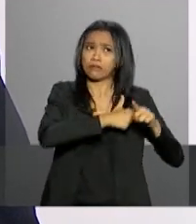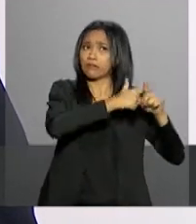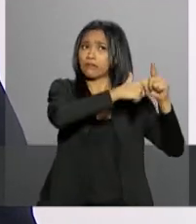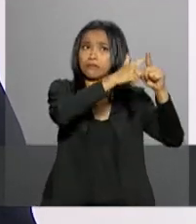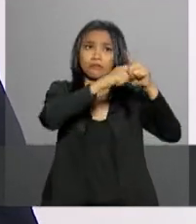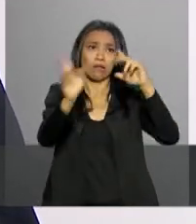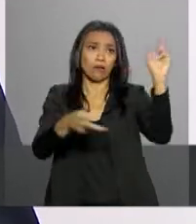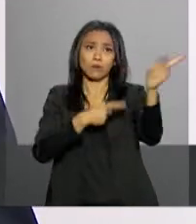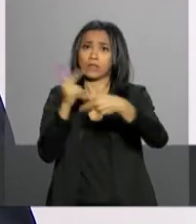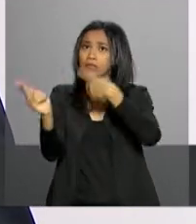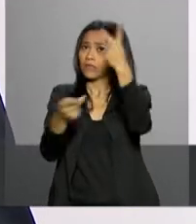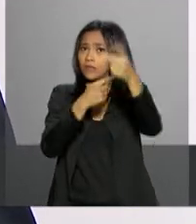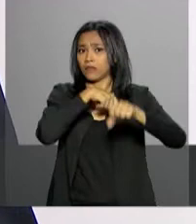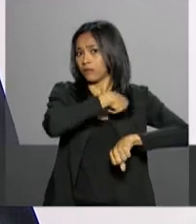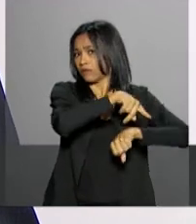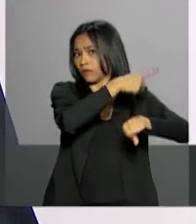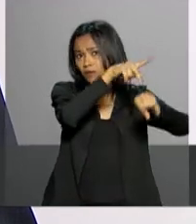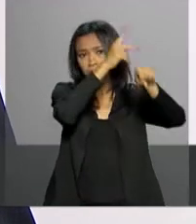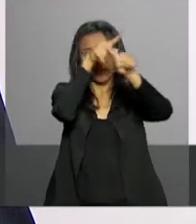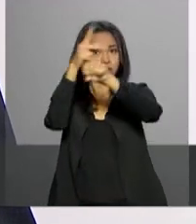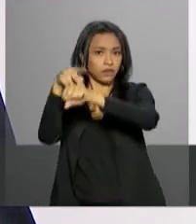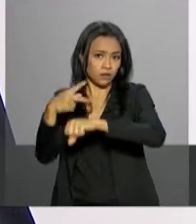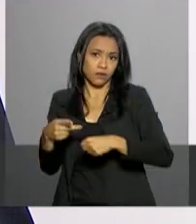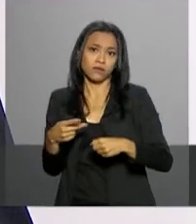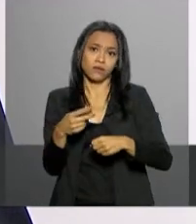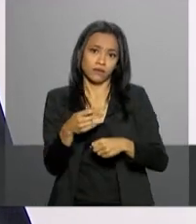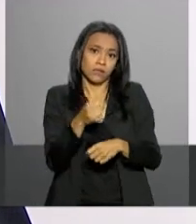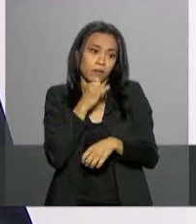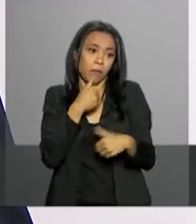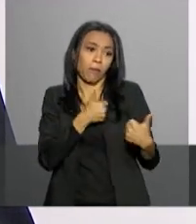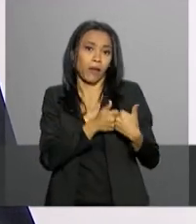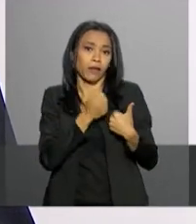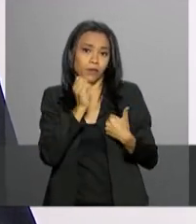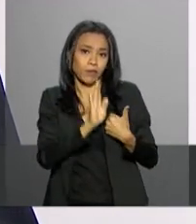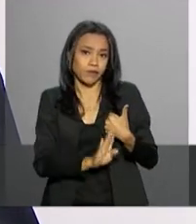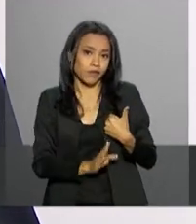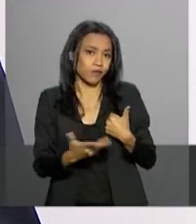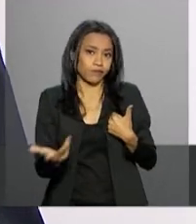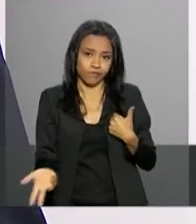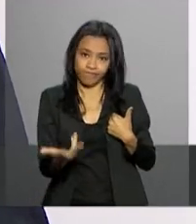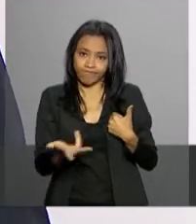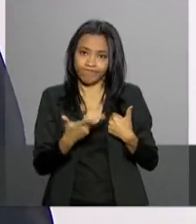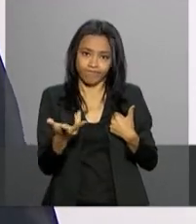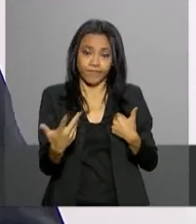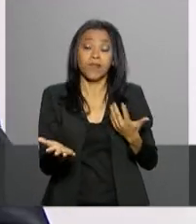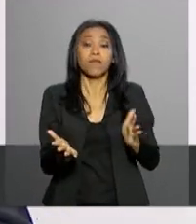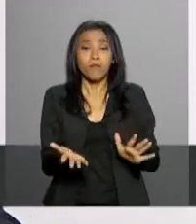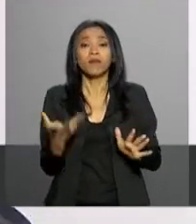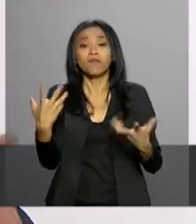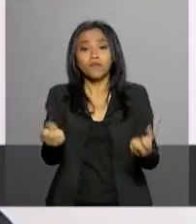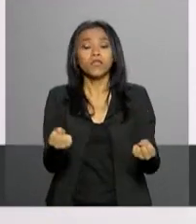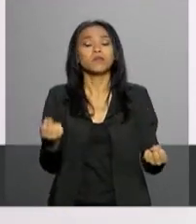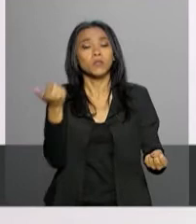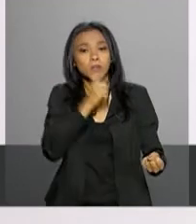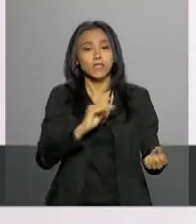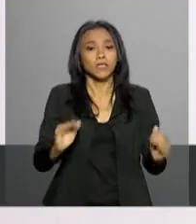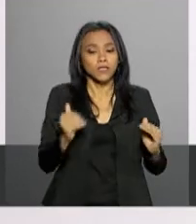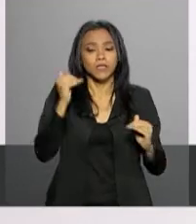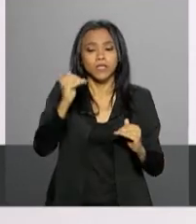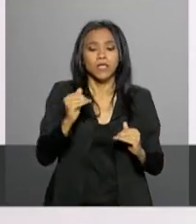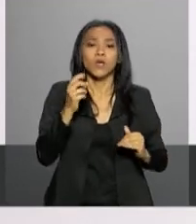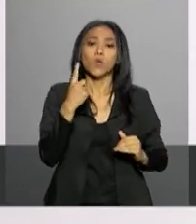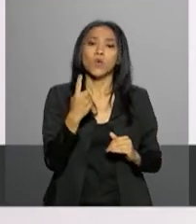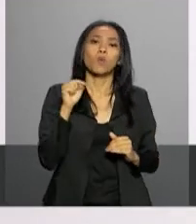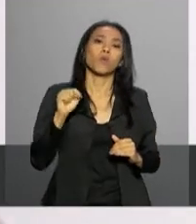estão acompanhando inclusive com países vizinhos não é todo dificuldades internacionais mas vamos para um bebê de 1.4 1.6